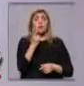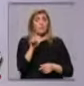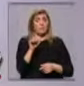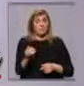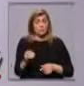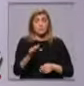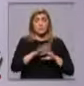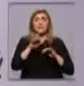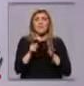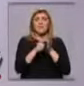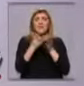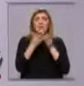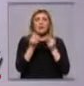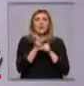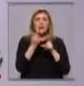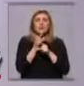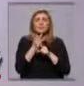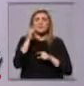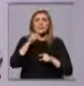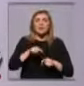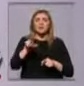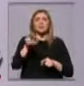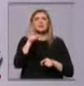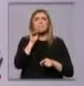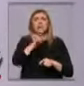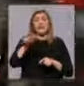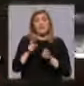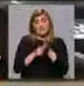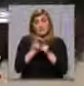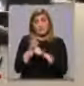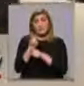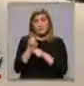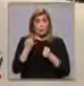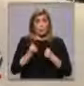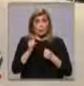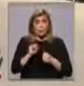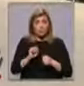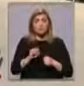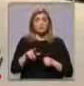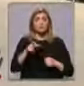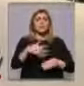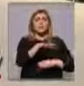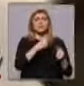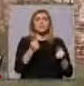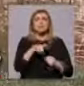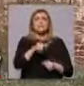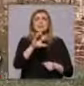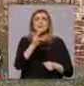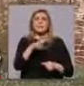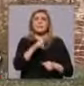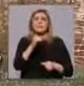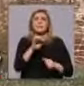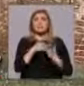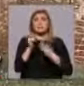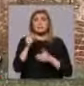As consequências da falta de dólares e outras divisas no mercado bancário angolano, já que não se conseguem nem mesmo nos câmbios de rua, recaíram sobre os clientes,